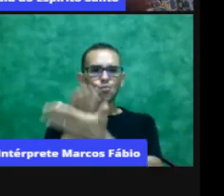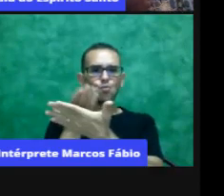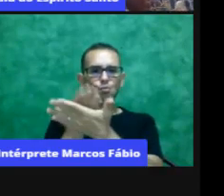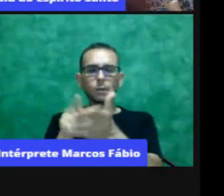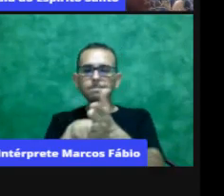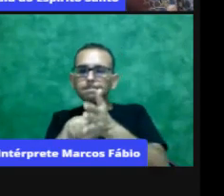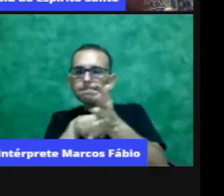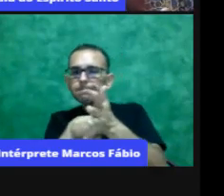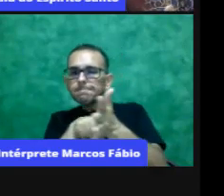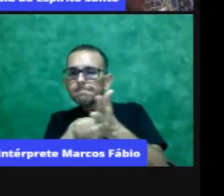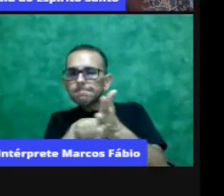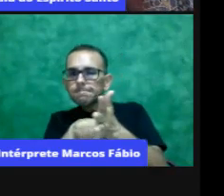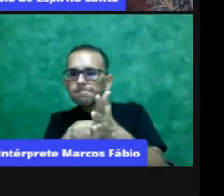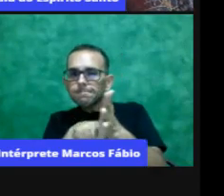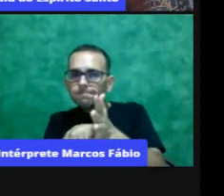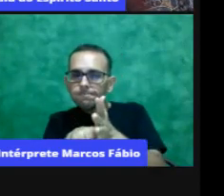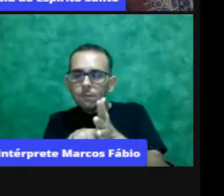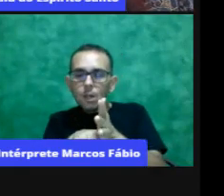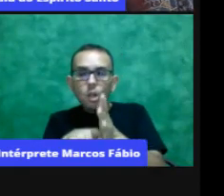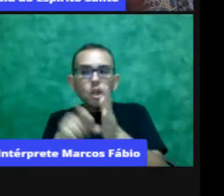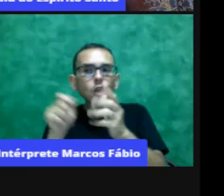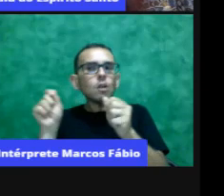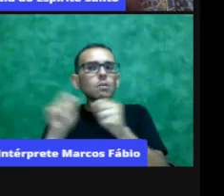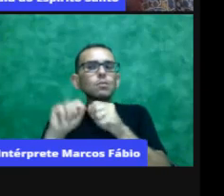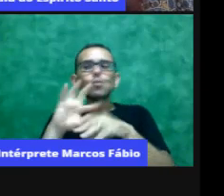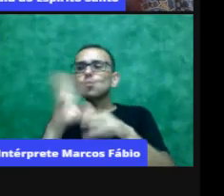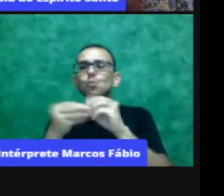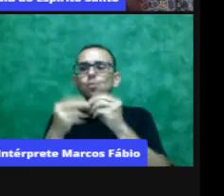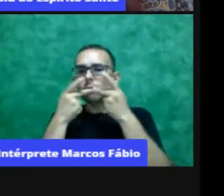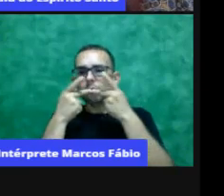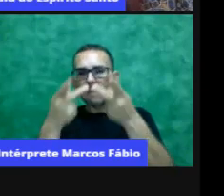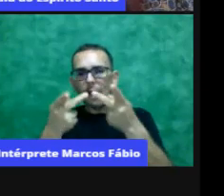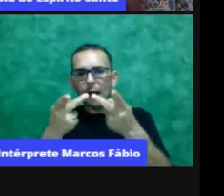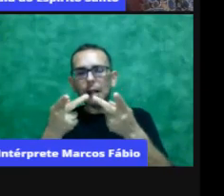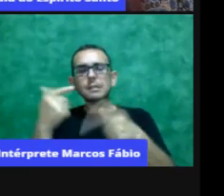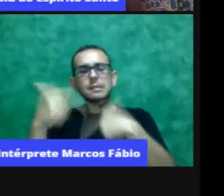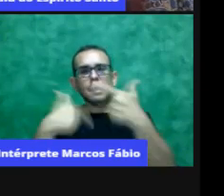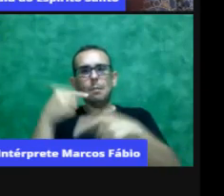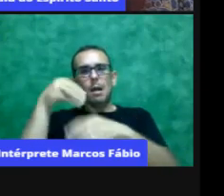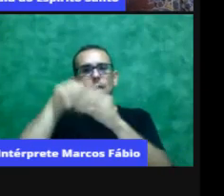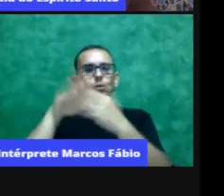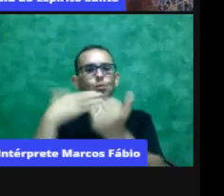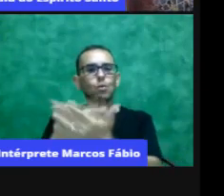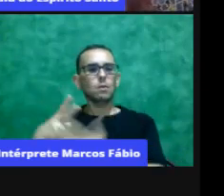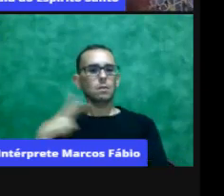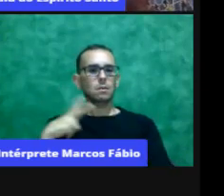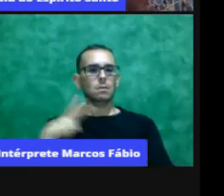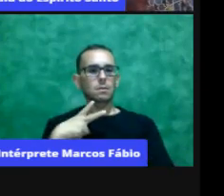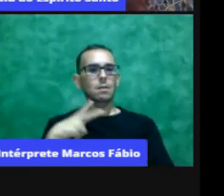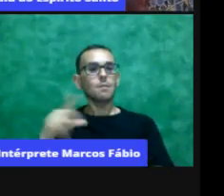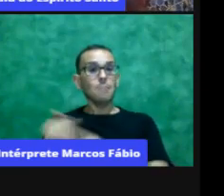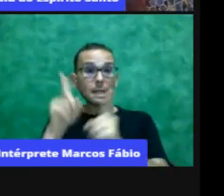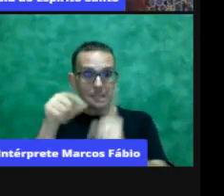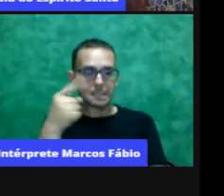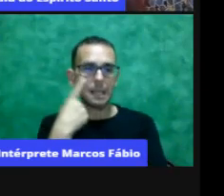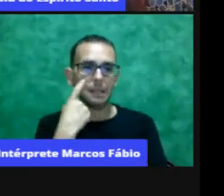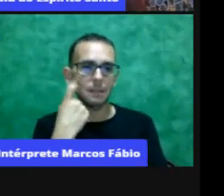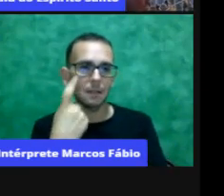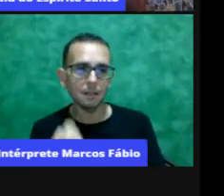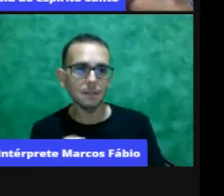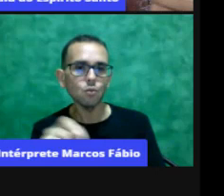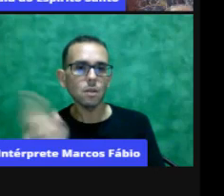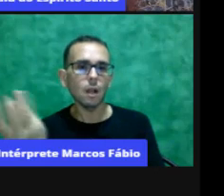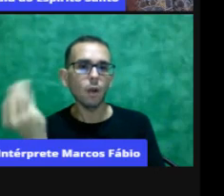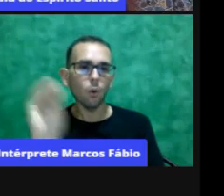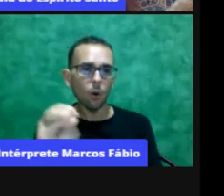respeito, apesar do que tudo que ela fala, eu acho que ela trabalha numa escola particular, mas é muito interessante o jeito que ela